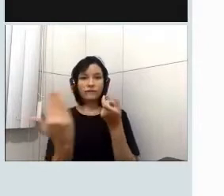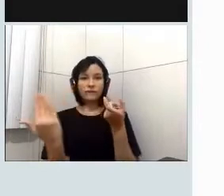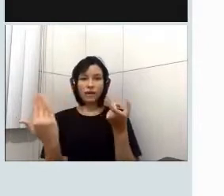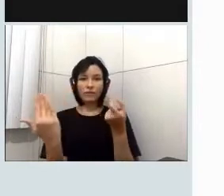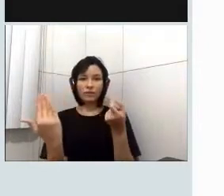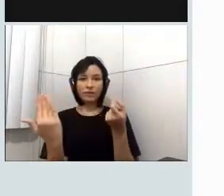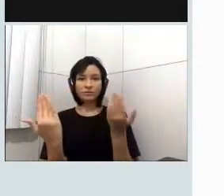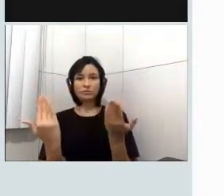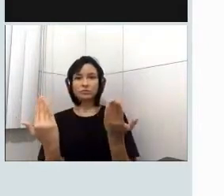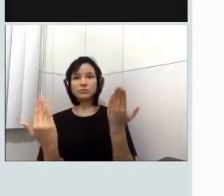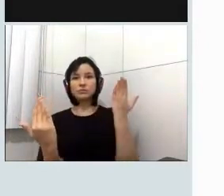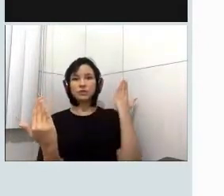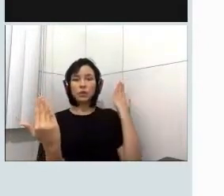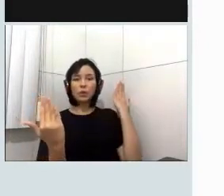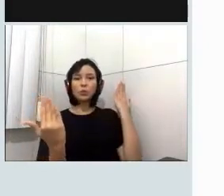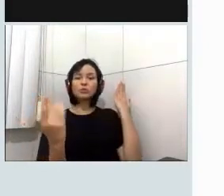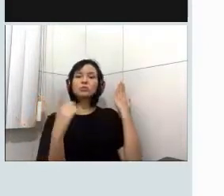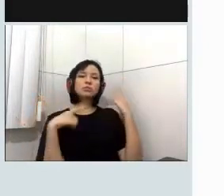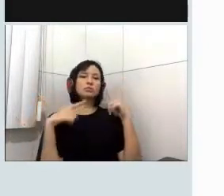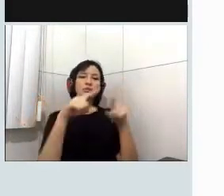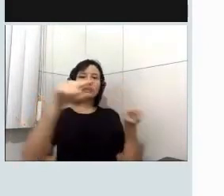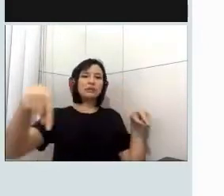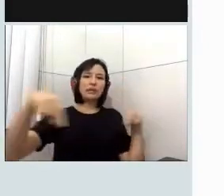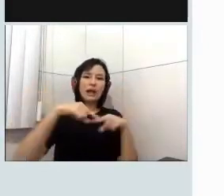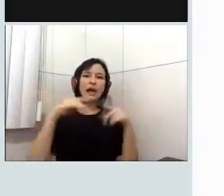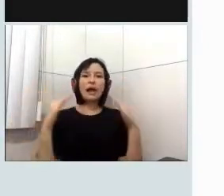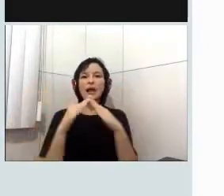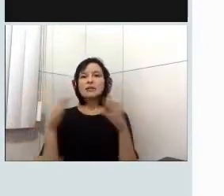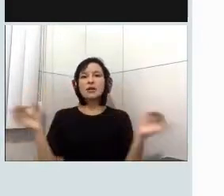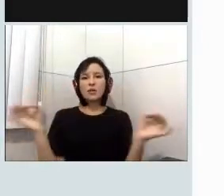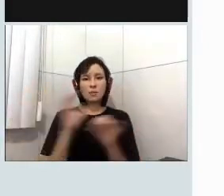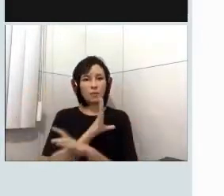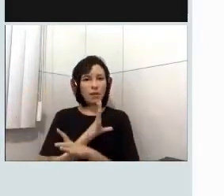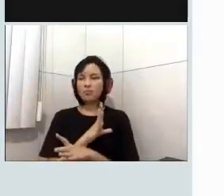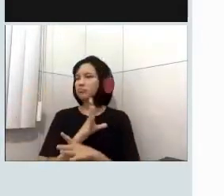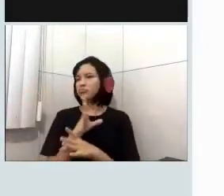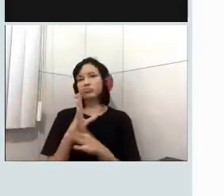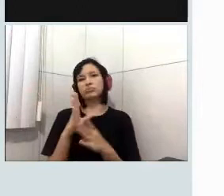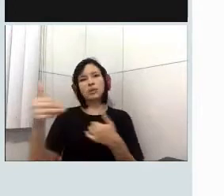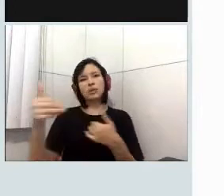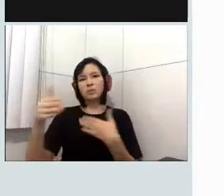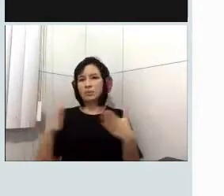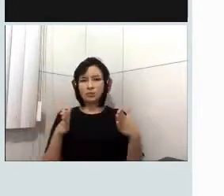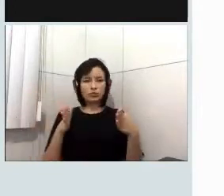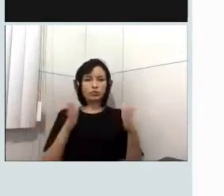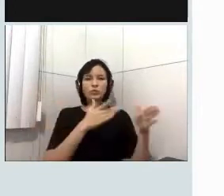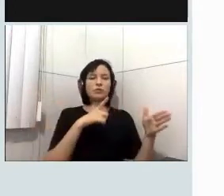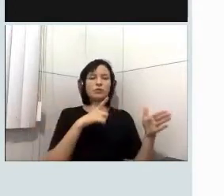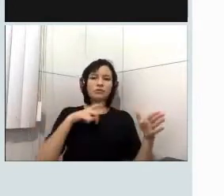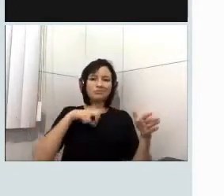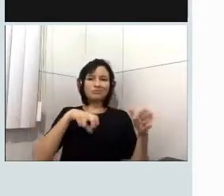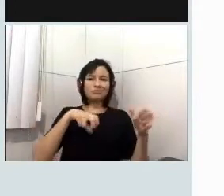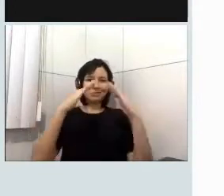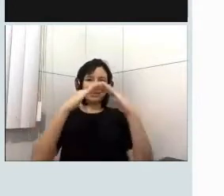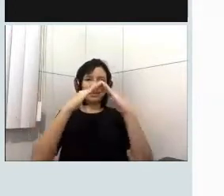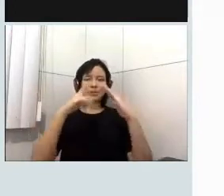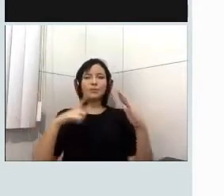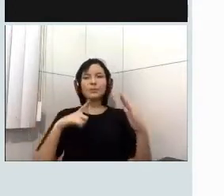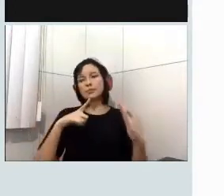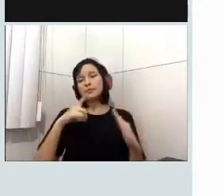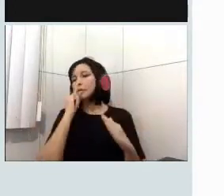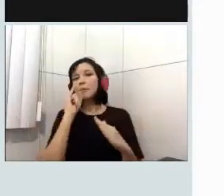os cômodos, e a altura, digamos que 3, 4 metros. Eu não entendi casa não, tá?